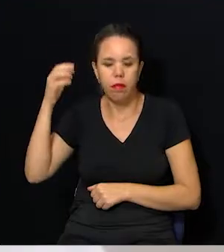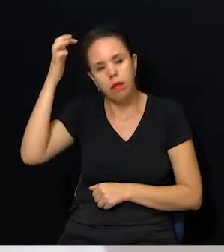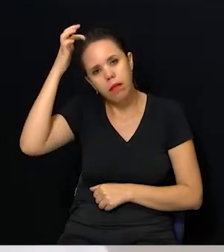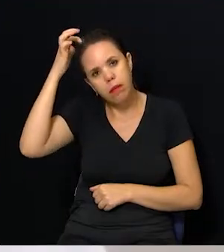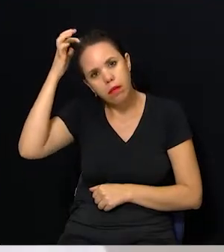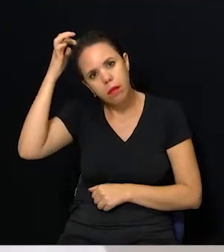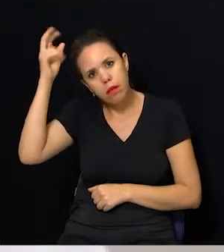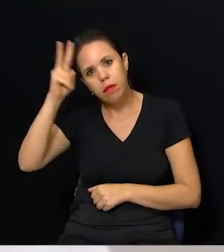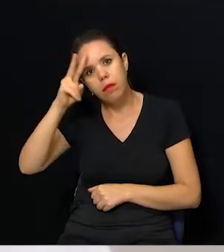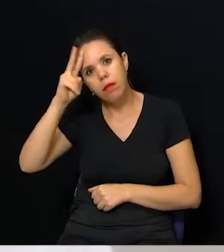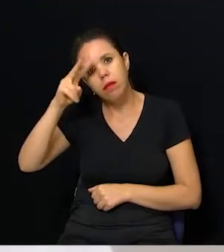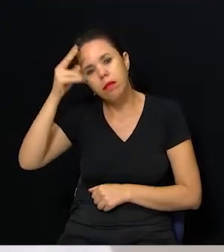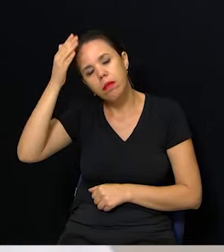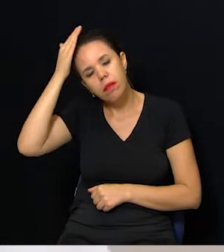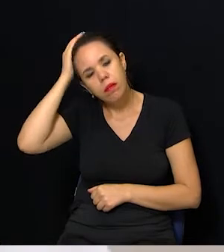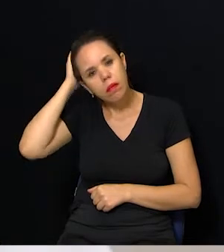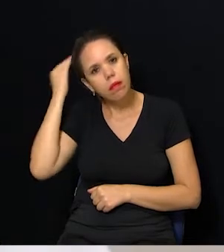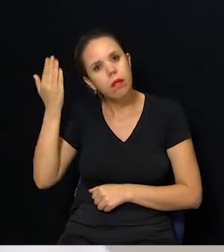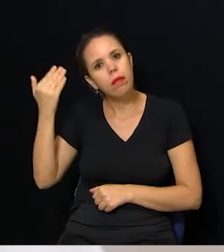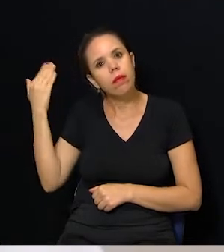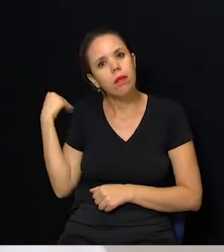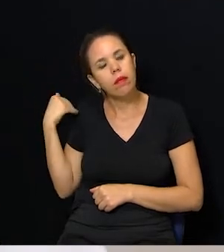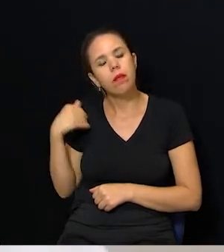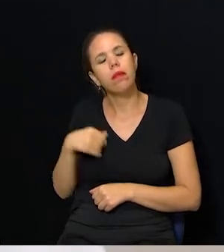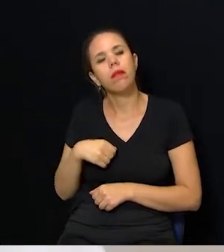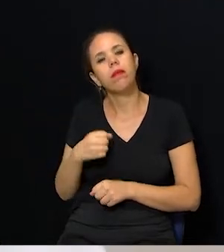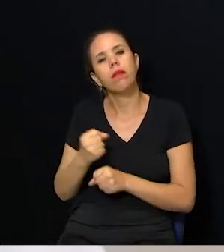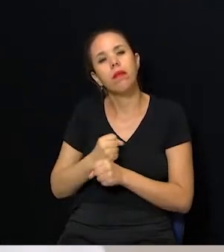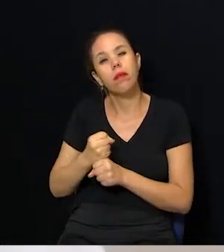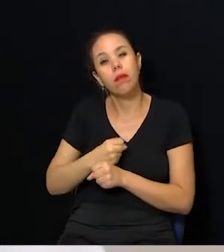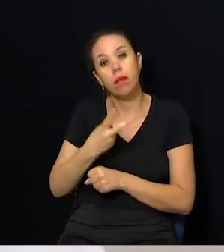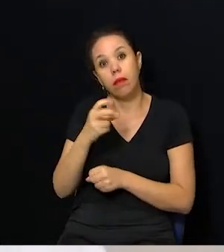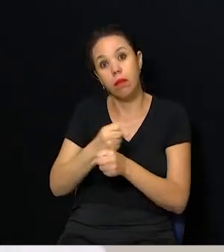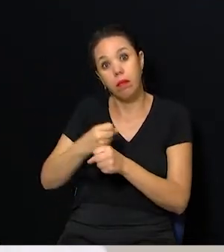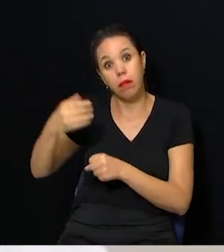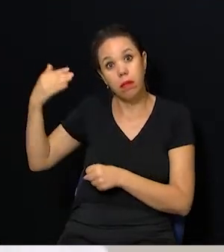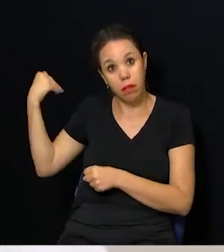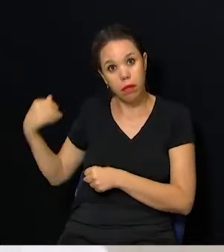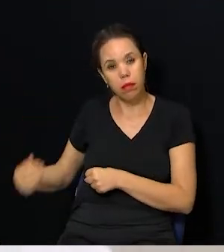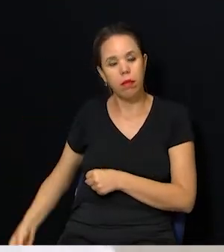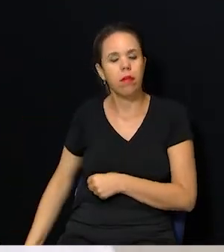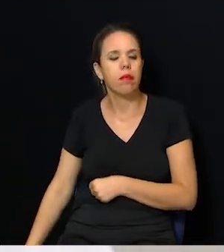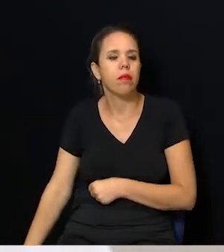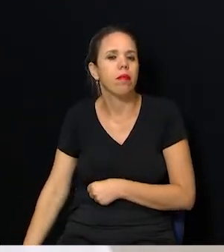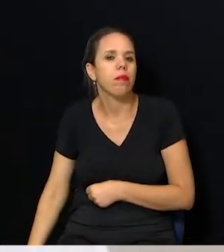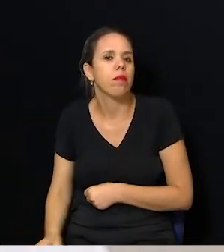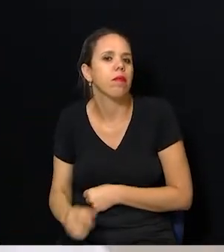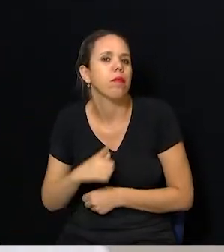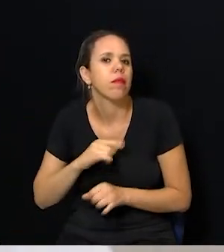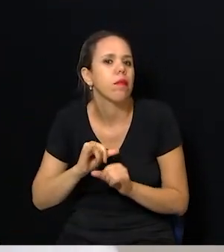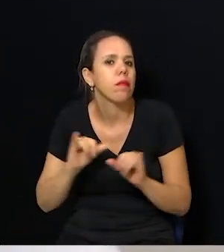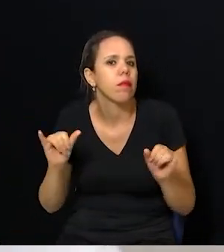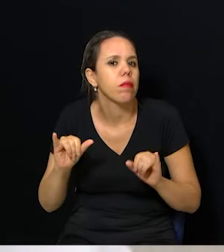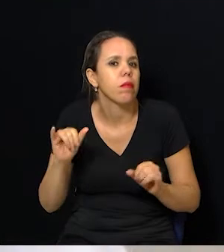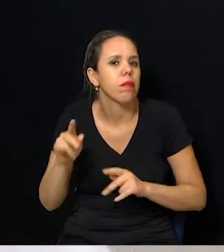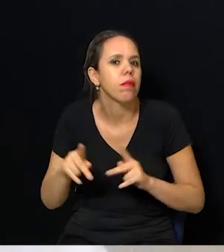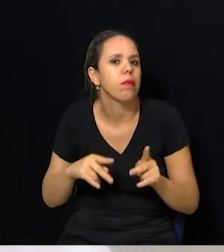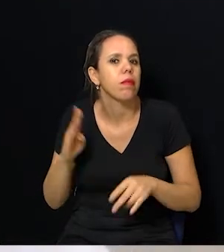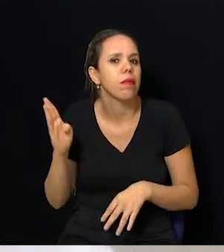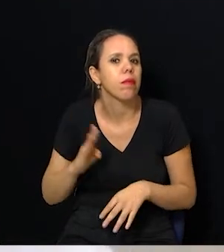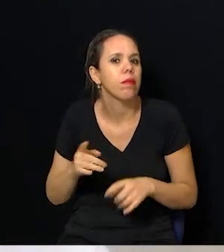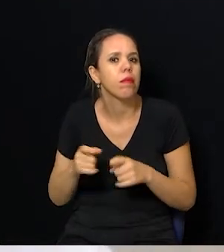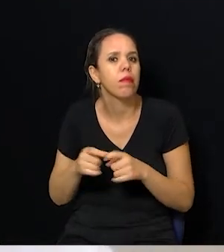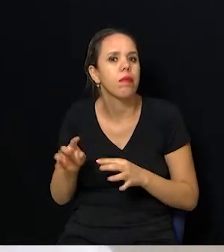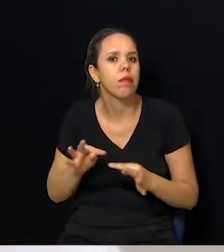vocês lembram, não me lembro exatamente qual foi a data, mas isso tem mais de 20 anos aproximadamente, em que tinha uma campanha da Sociedade Brasileira